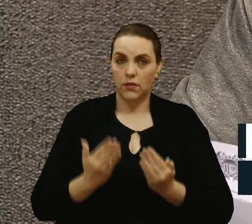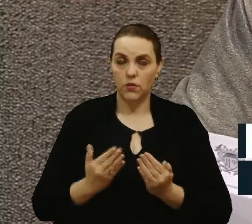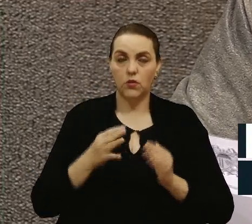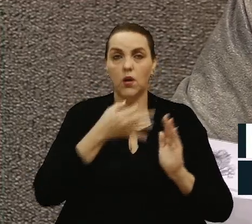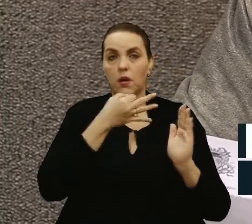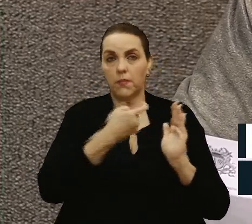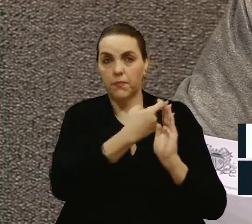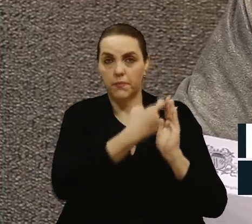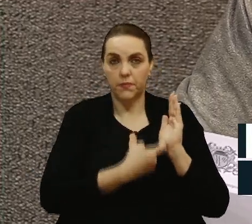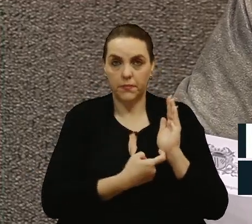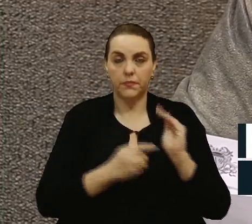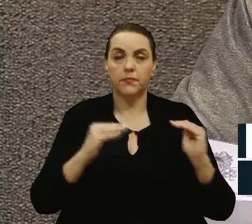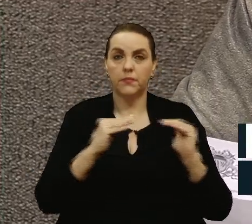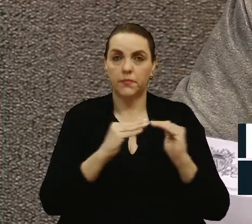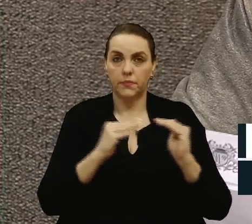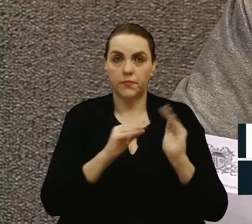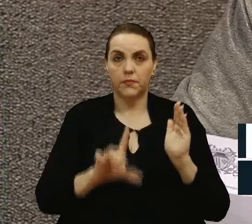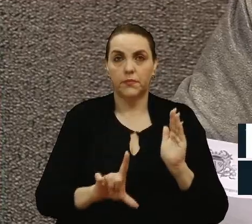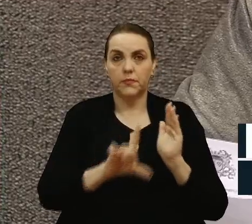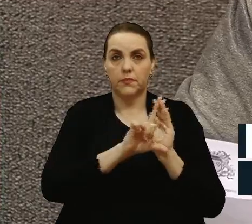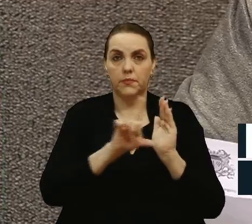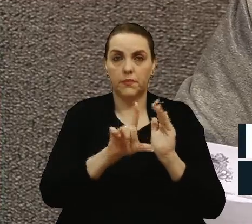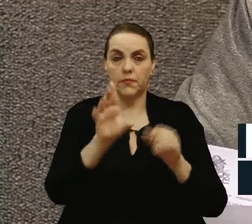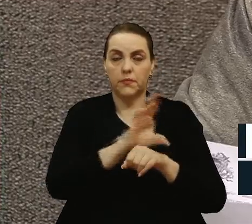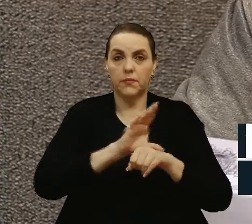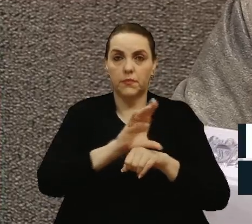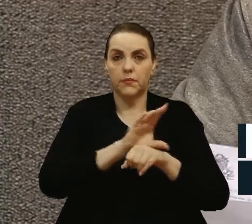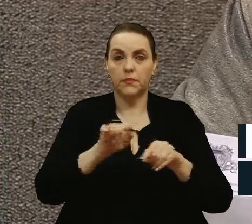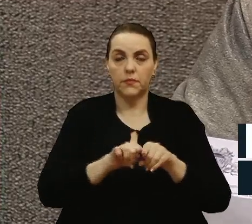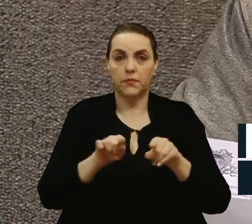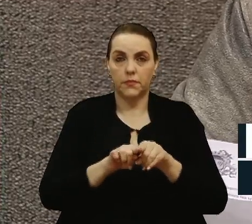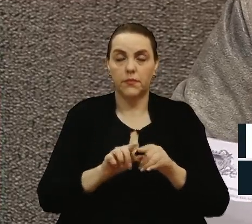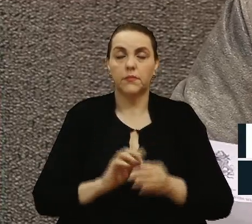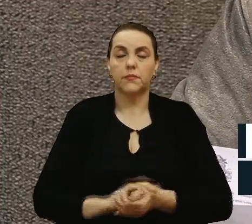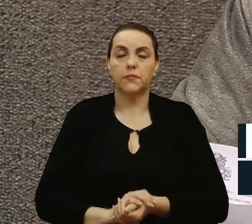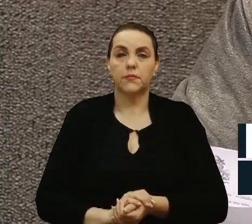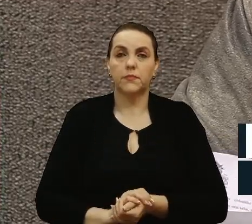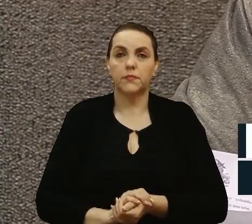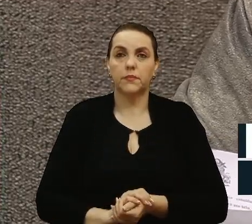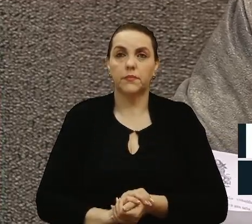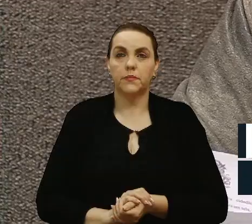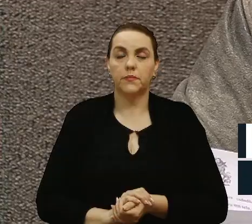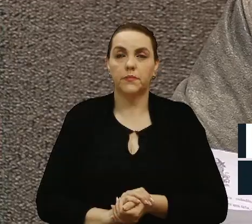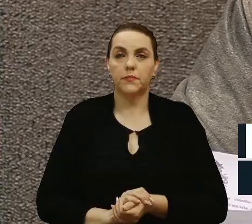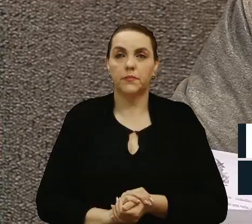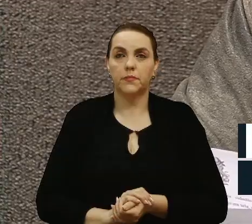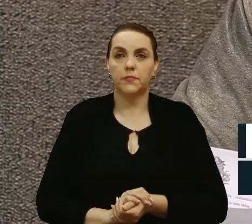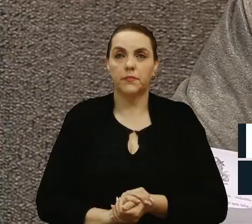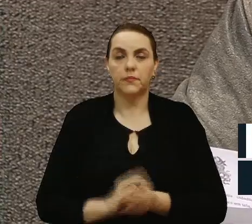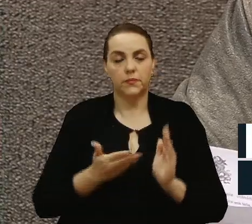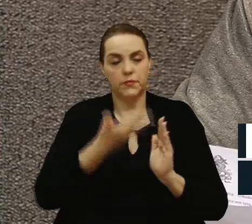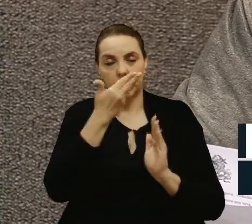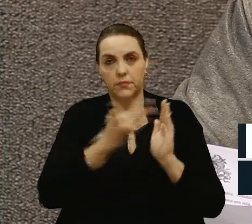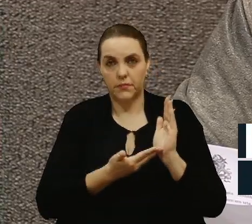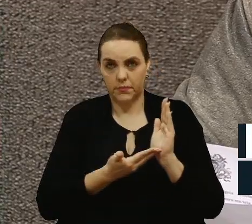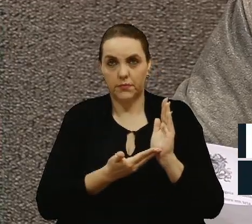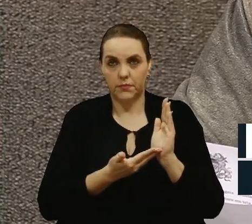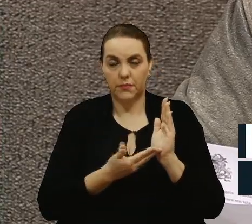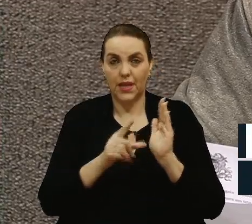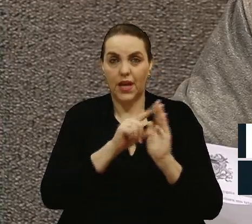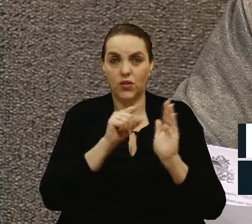parecer pela legalidade e constitucionalidade da matéria. Do mérito, com fulcro no